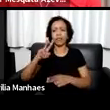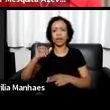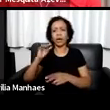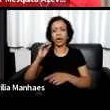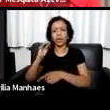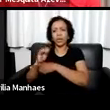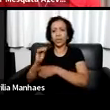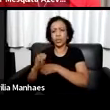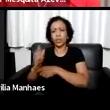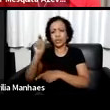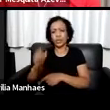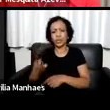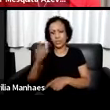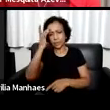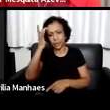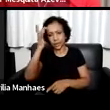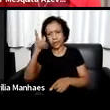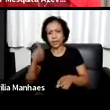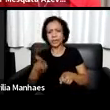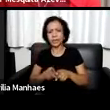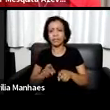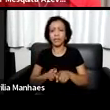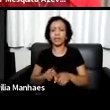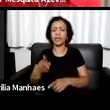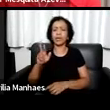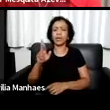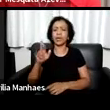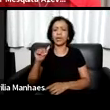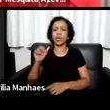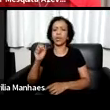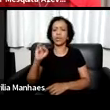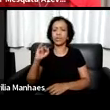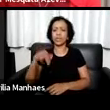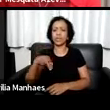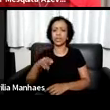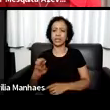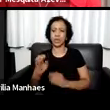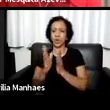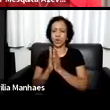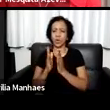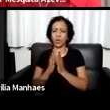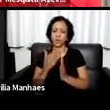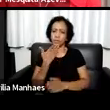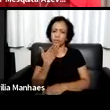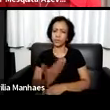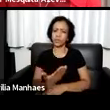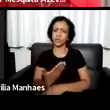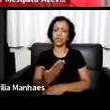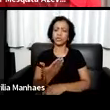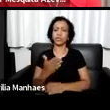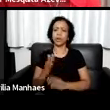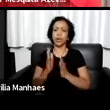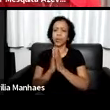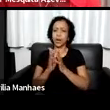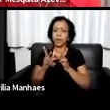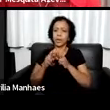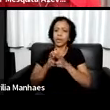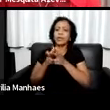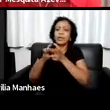sua cirurgia amanhã. A irmã Rosiane pede pelas comunidades ribeirinhas do